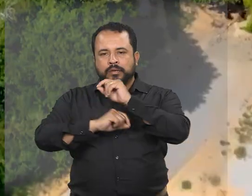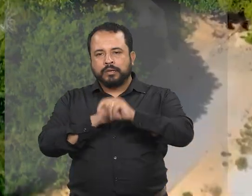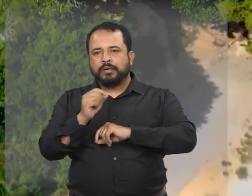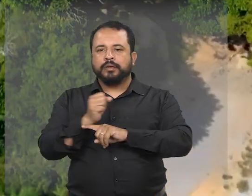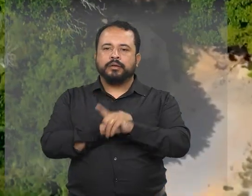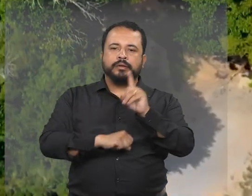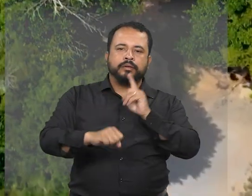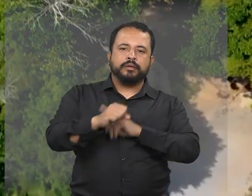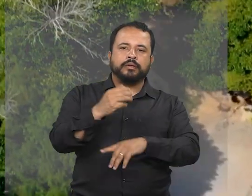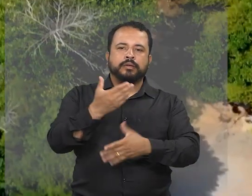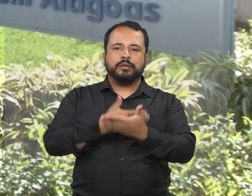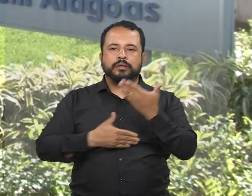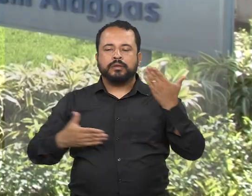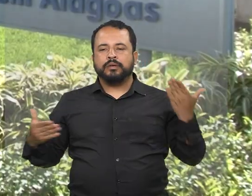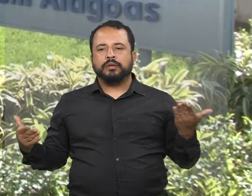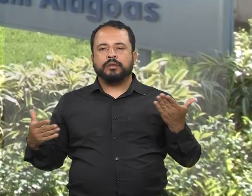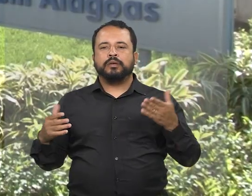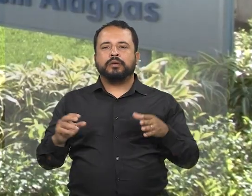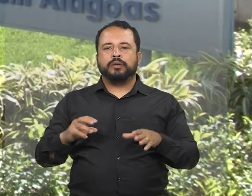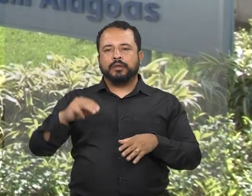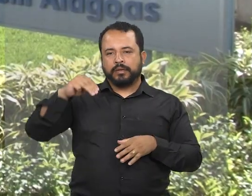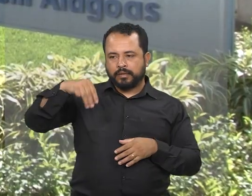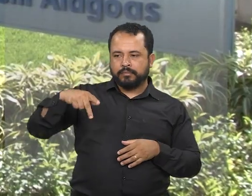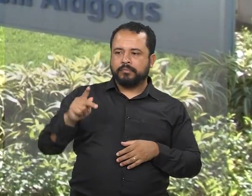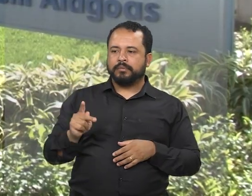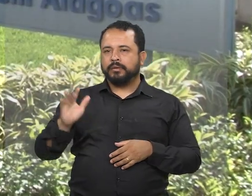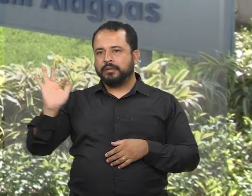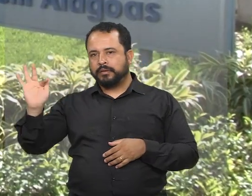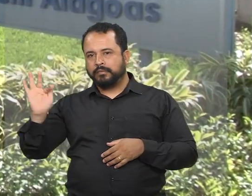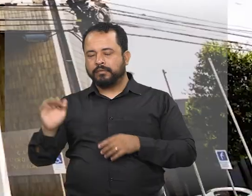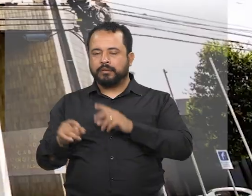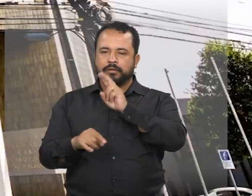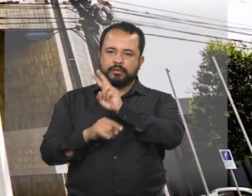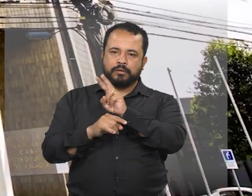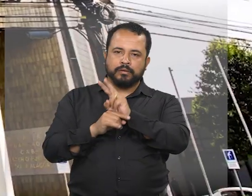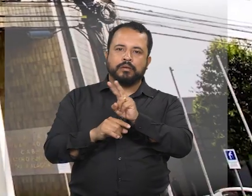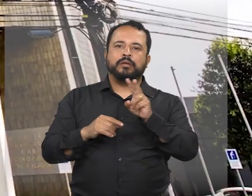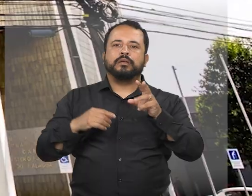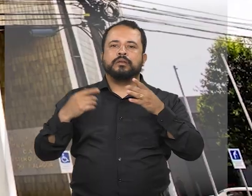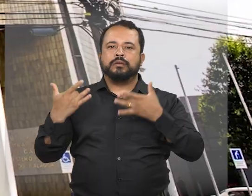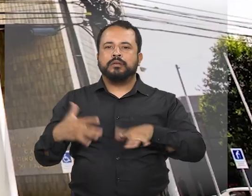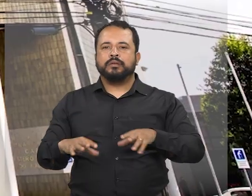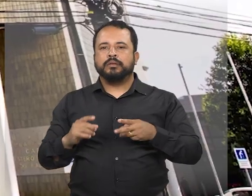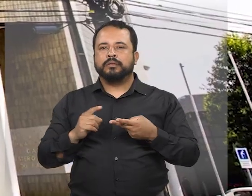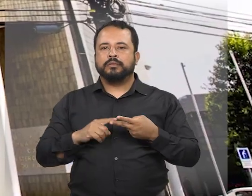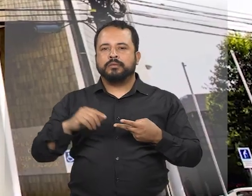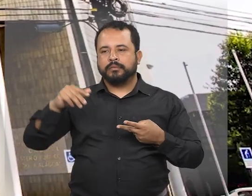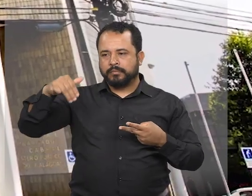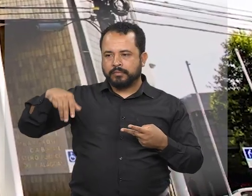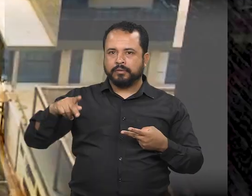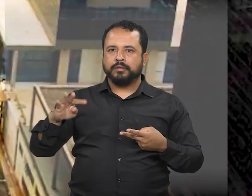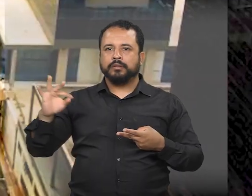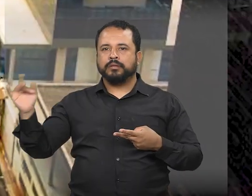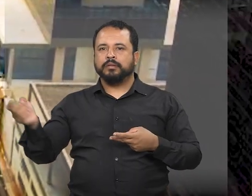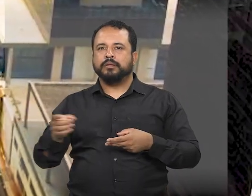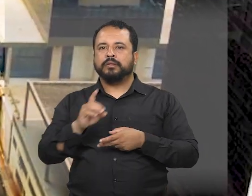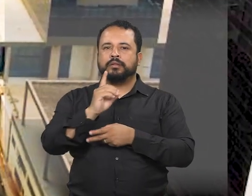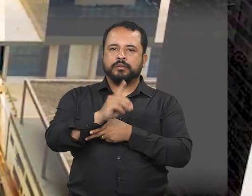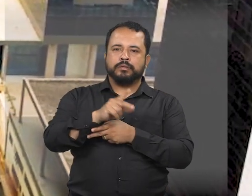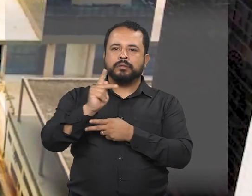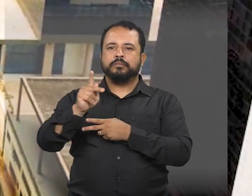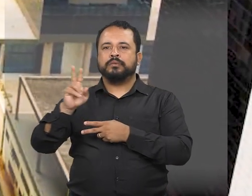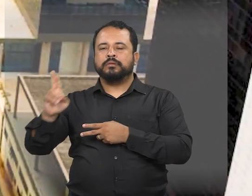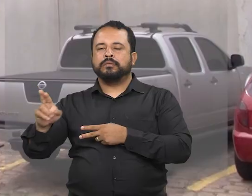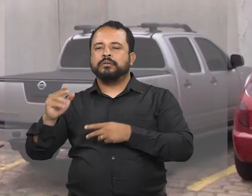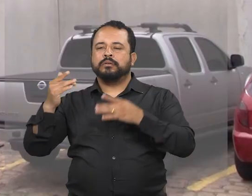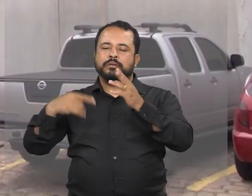Ações Socio-Urbanísticas, que é acompanhado pelo Ministério Público Federal, pelo Ministério Público Estadual de Alagoas, pela Defensoria